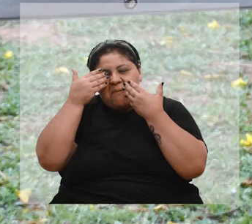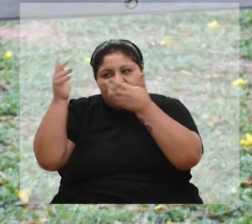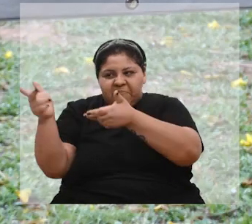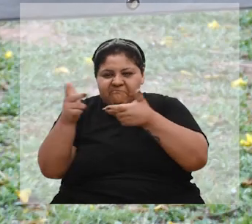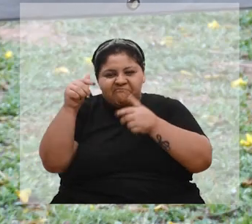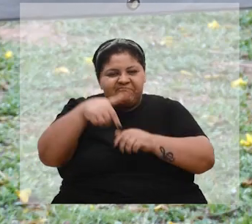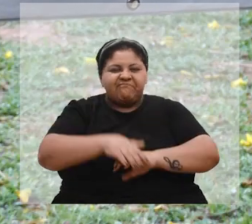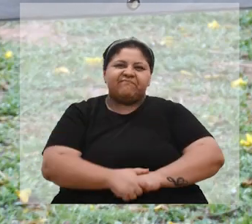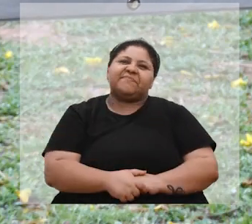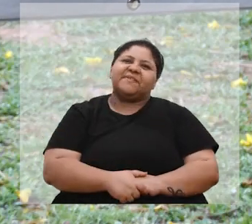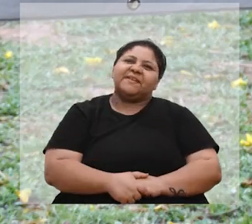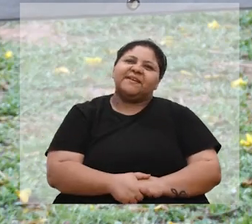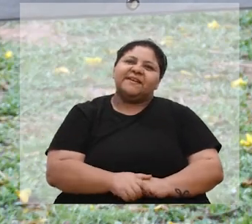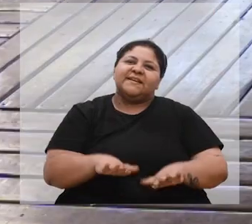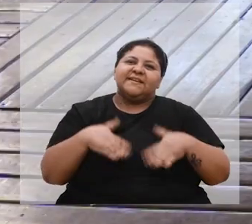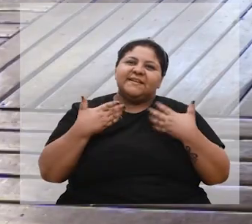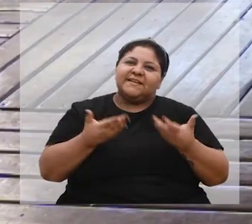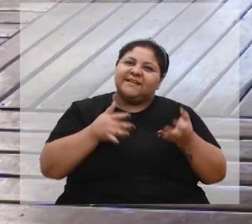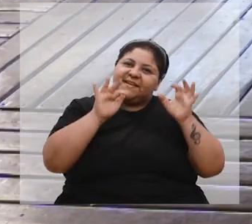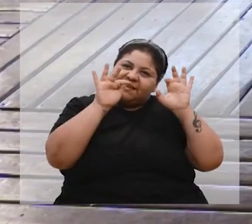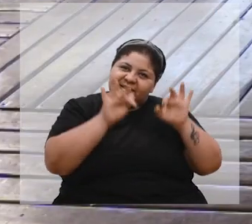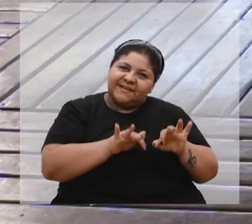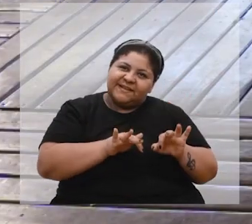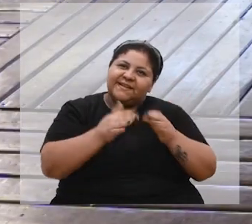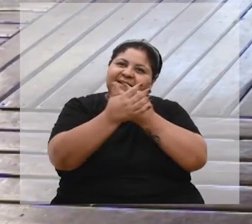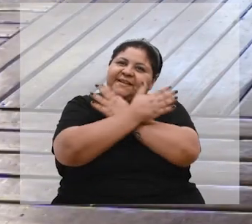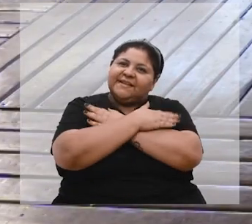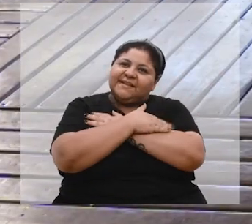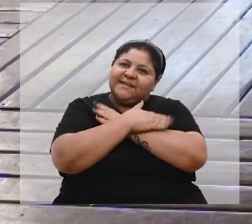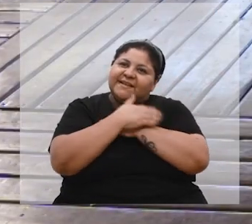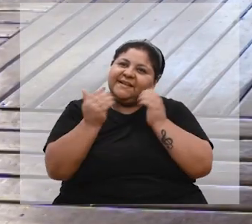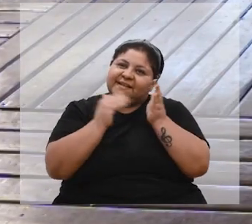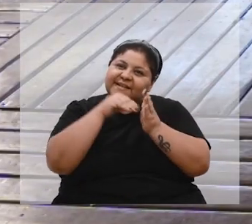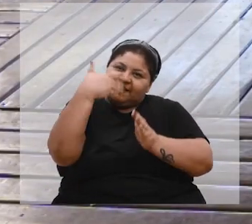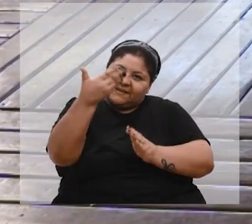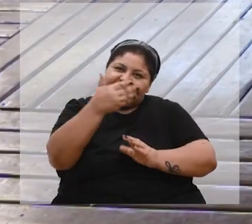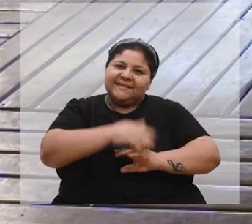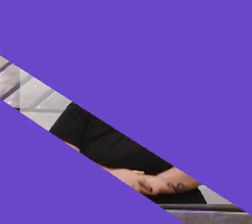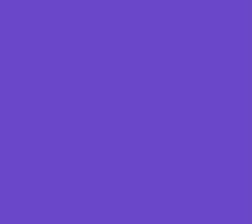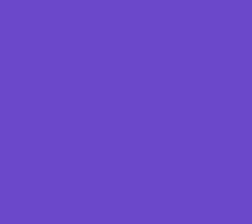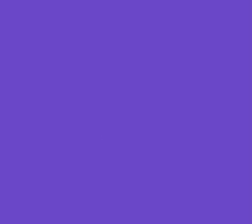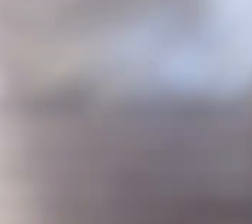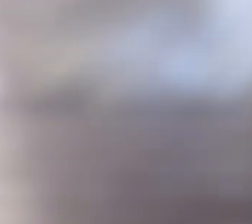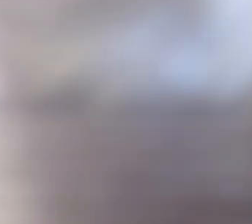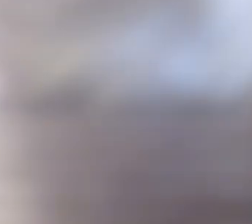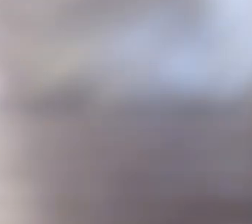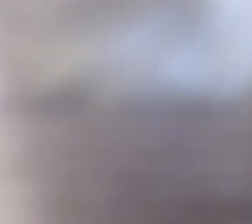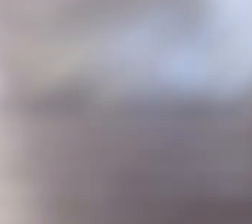Obrigada pelo convite para estar aqui. Então tá, encerramos. Um abraço. Até mais.